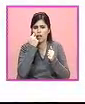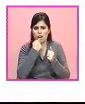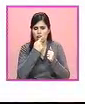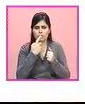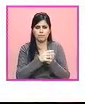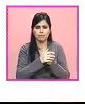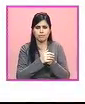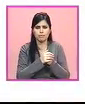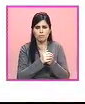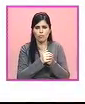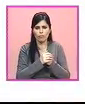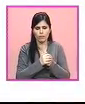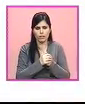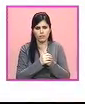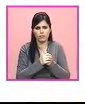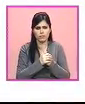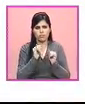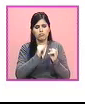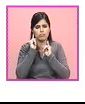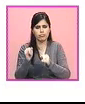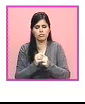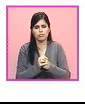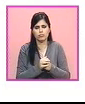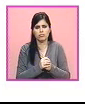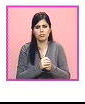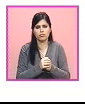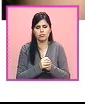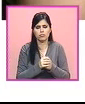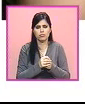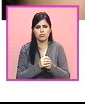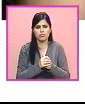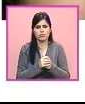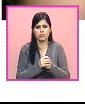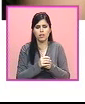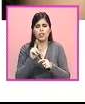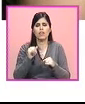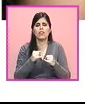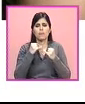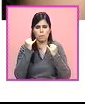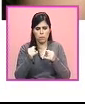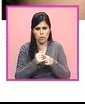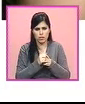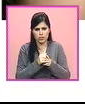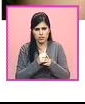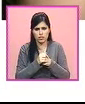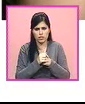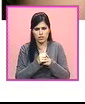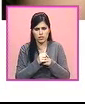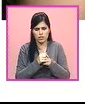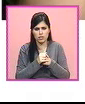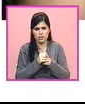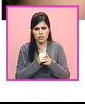Agradecia que mostrassem a imagem seguinte. E depois, estas bolhas acabam por evoluir